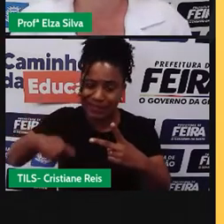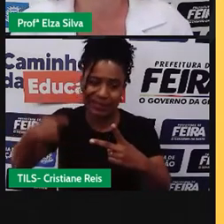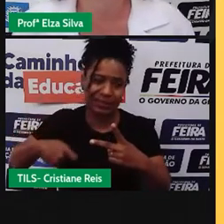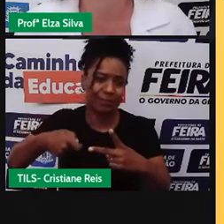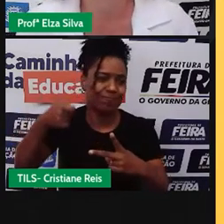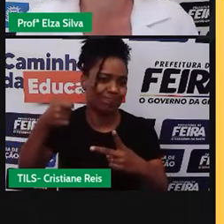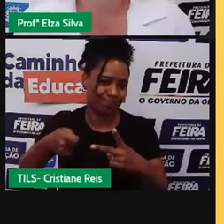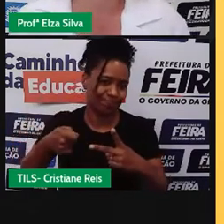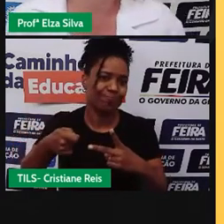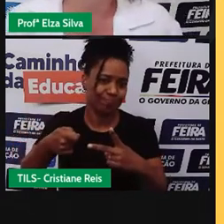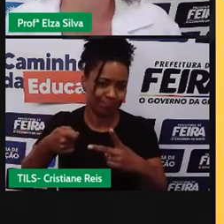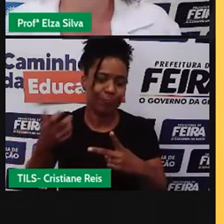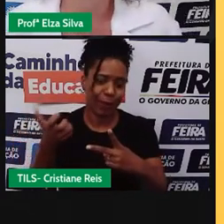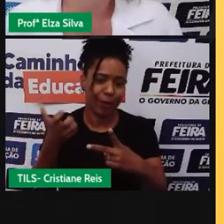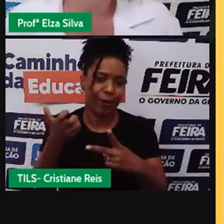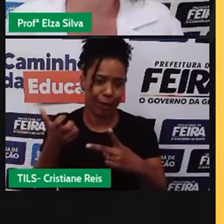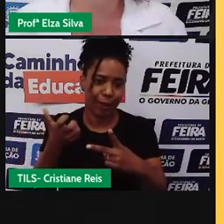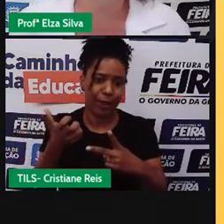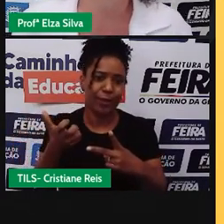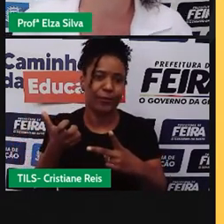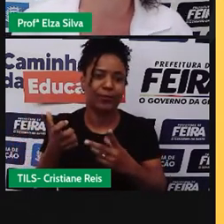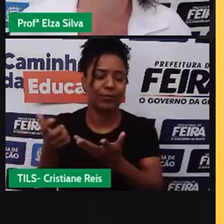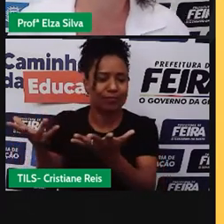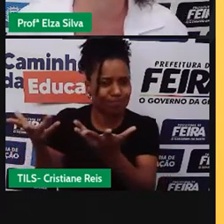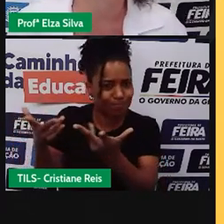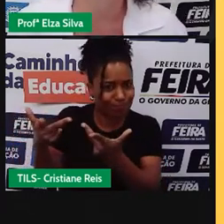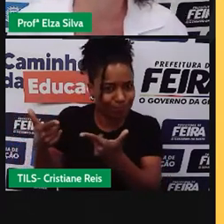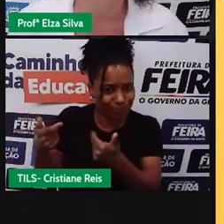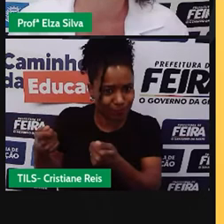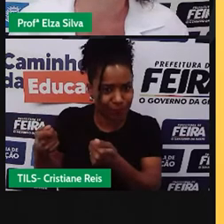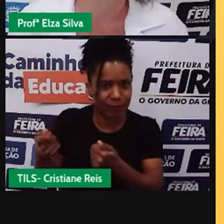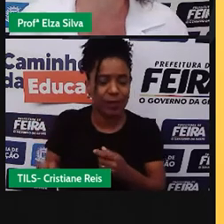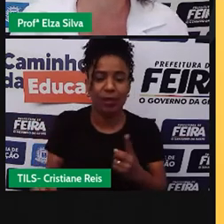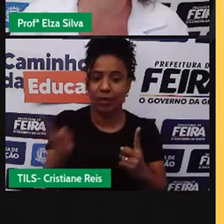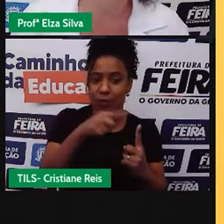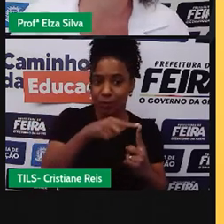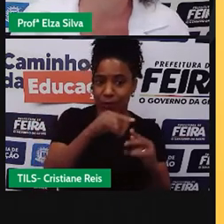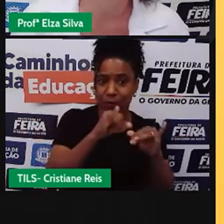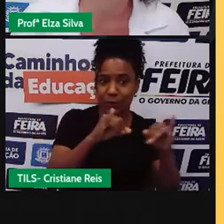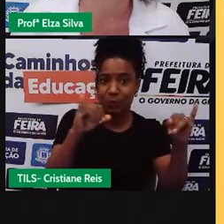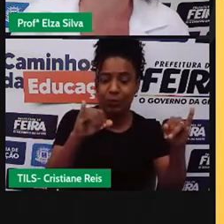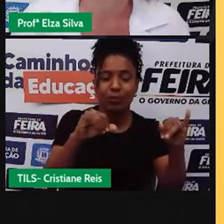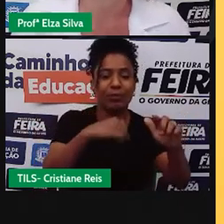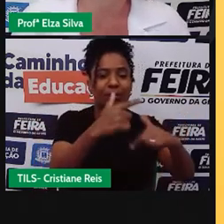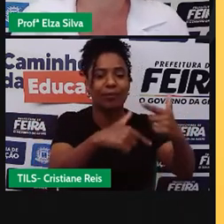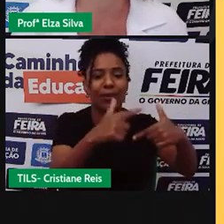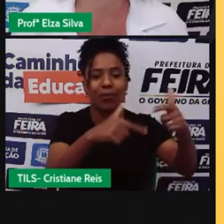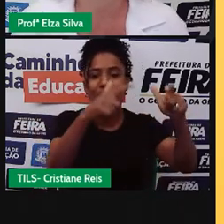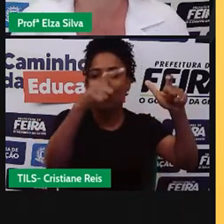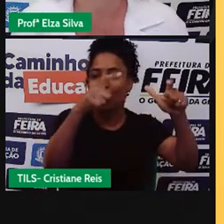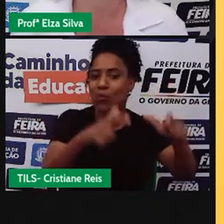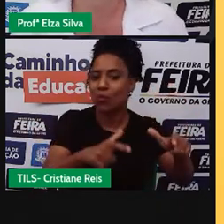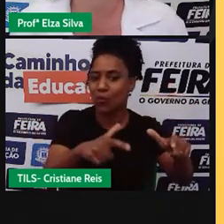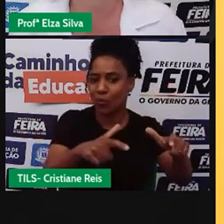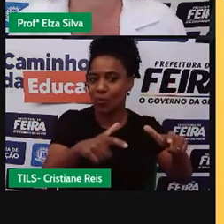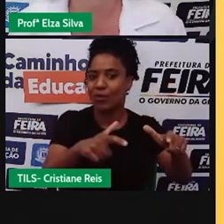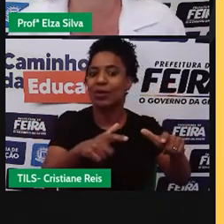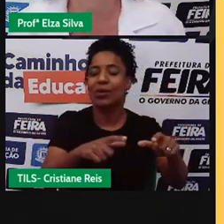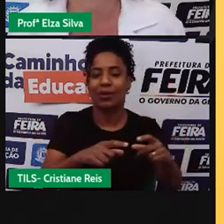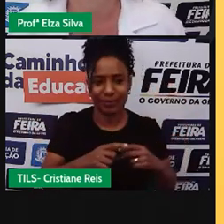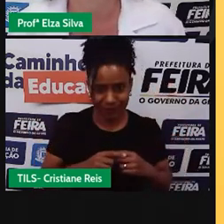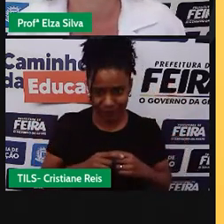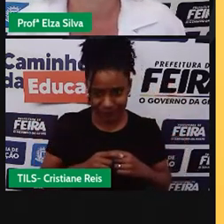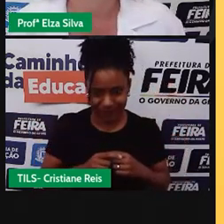dois anúncios, eles colocam a localização do trabalho. No primeiro, é no Cinnamon Baker and